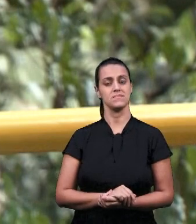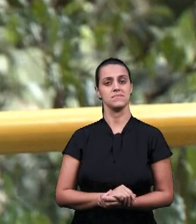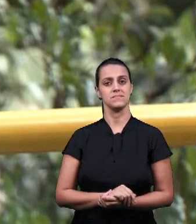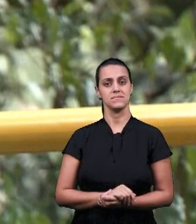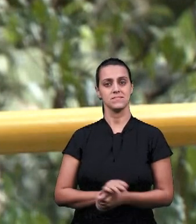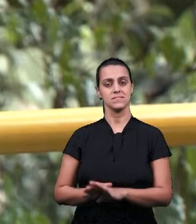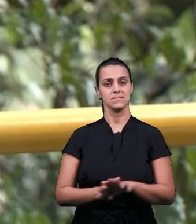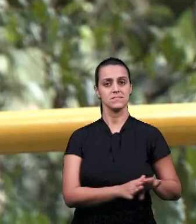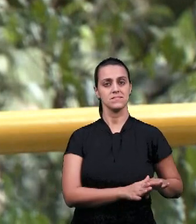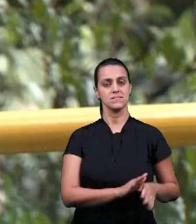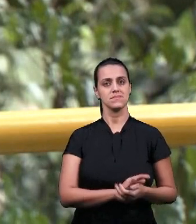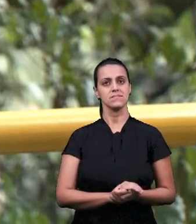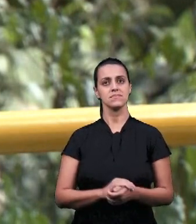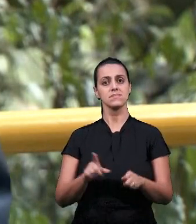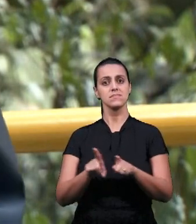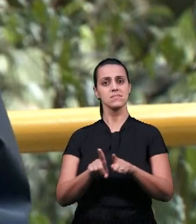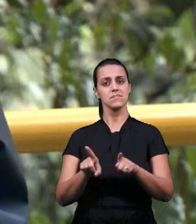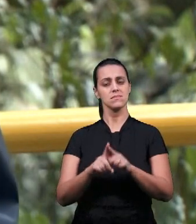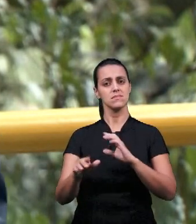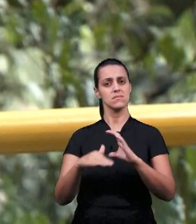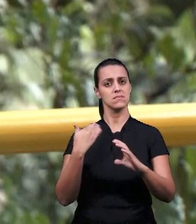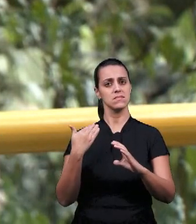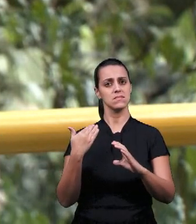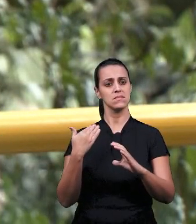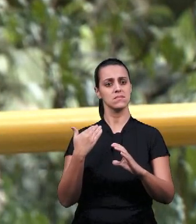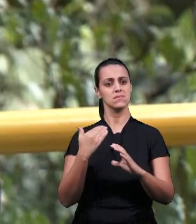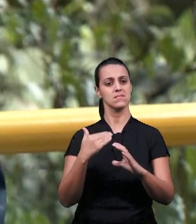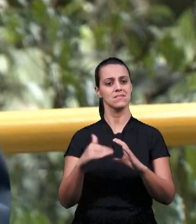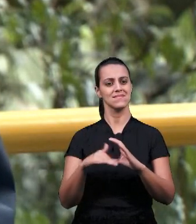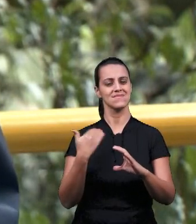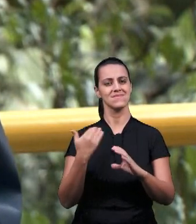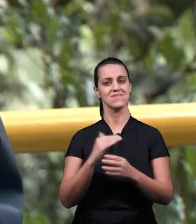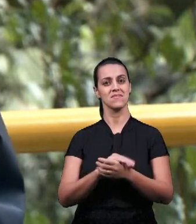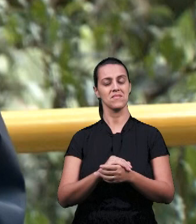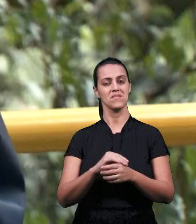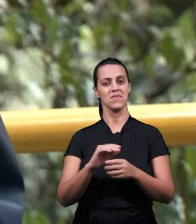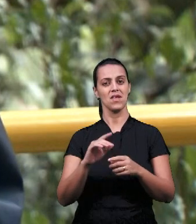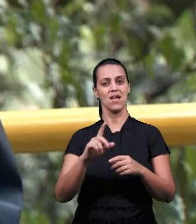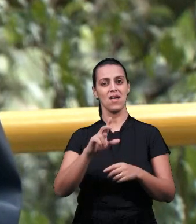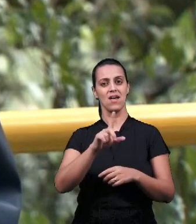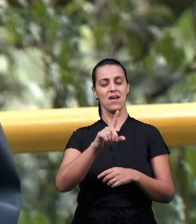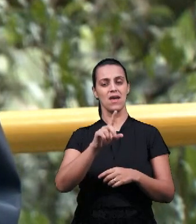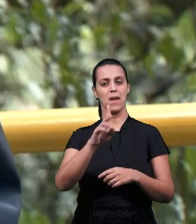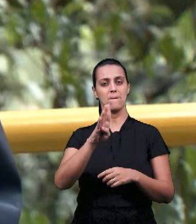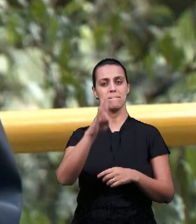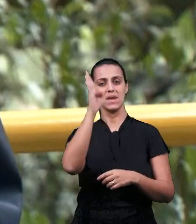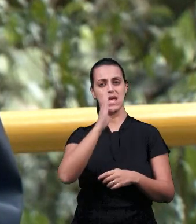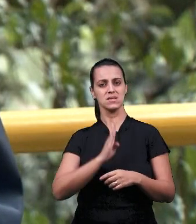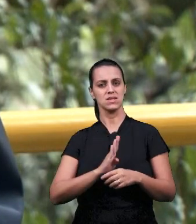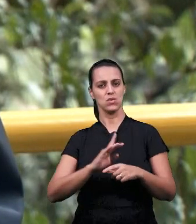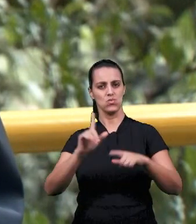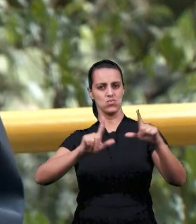Aqui, rapidamente, o relato da Rede Brasil. Eis o seguinte, pode contar